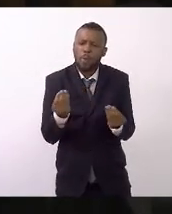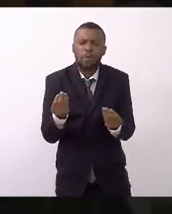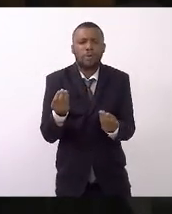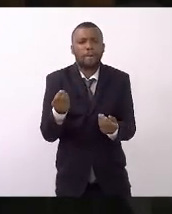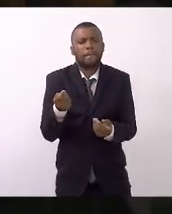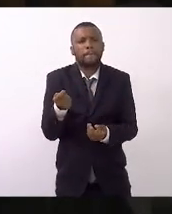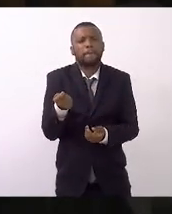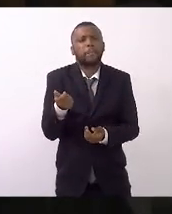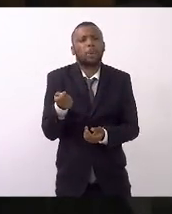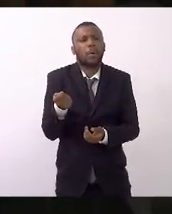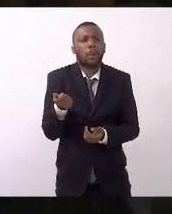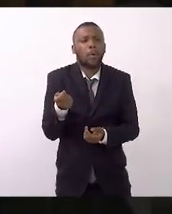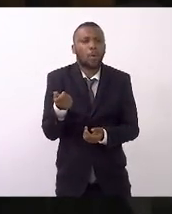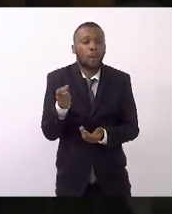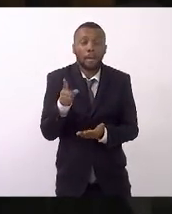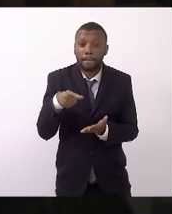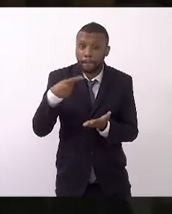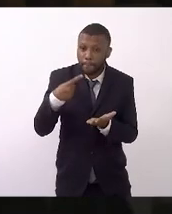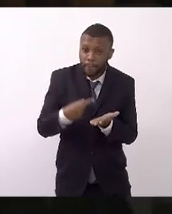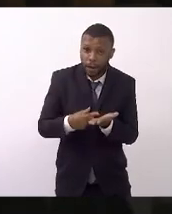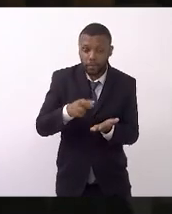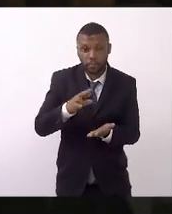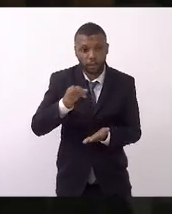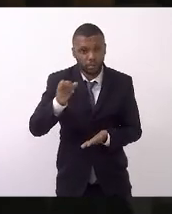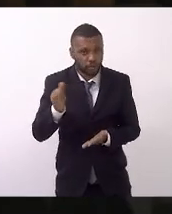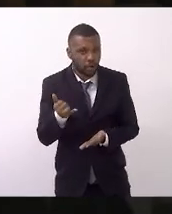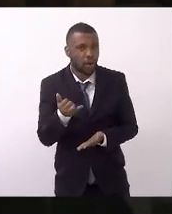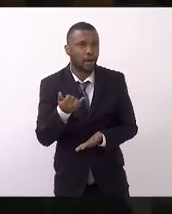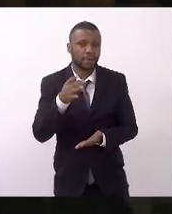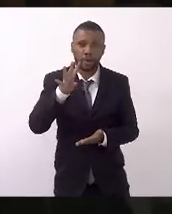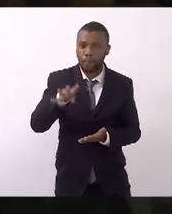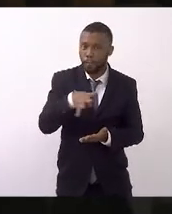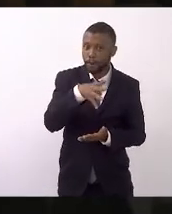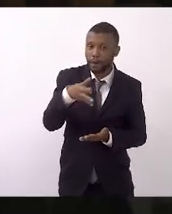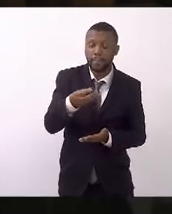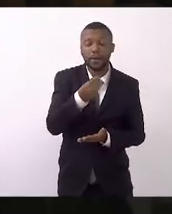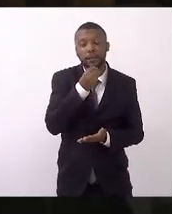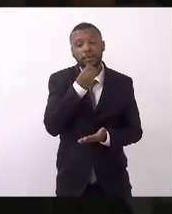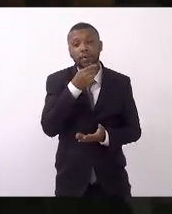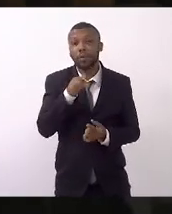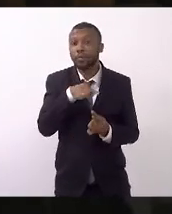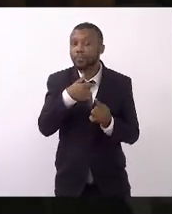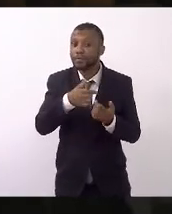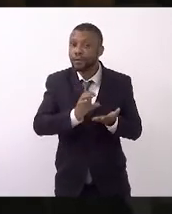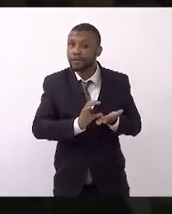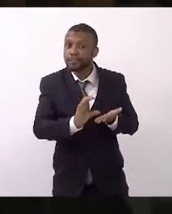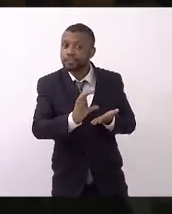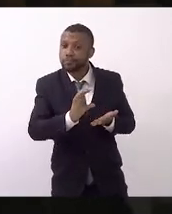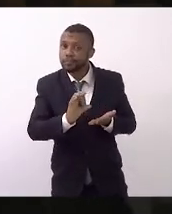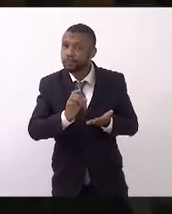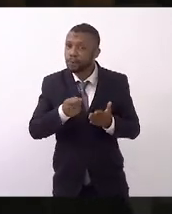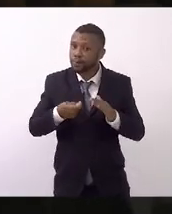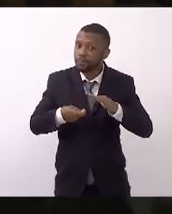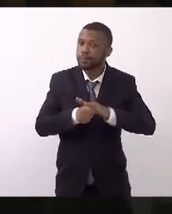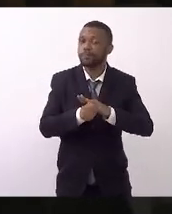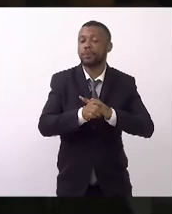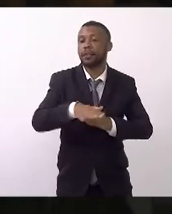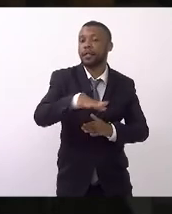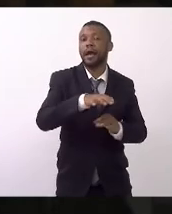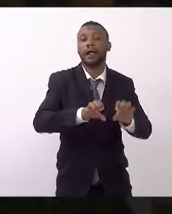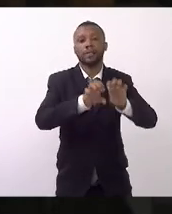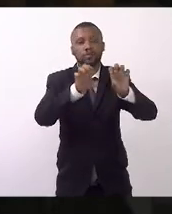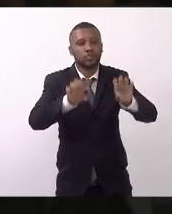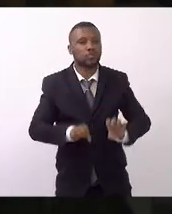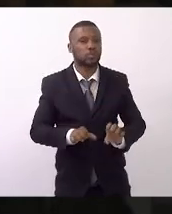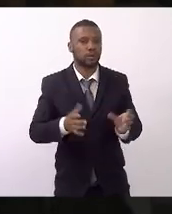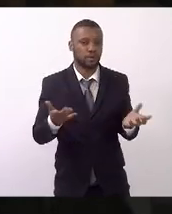pouco. Pacto RJ devia ser para investimentos estruturantes.